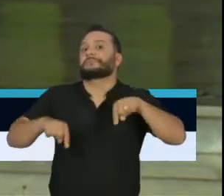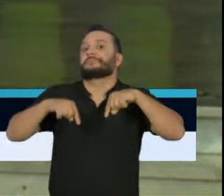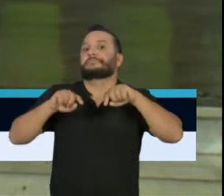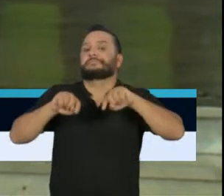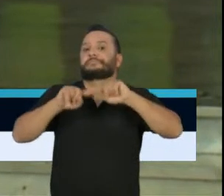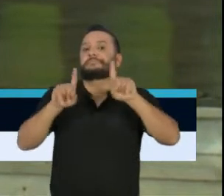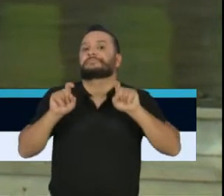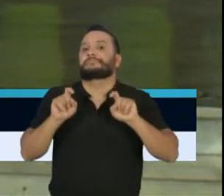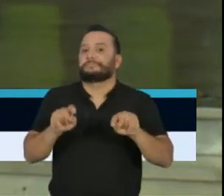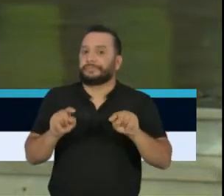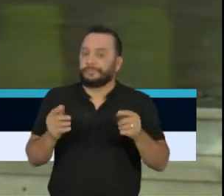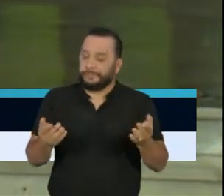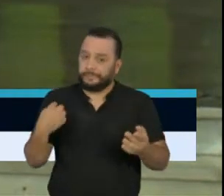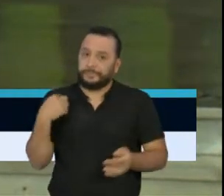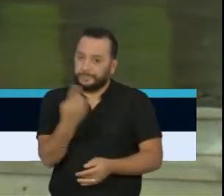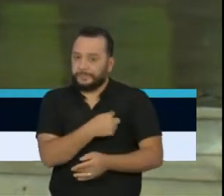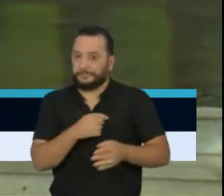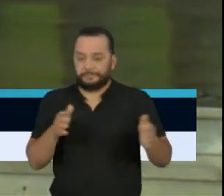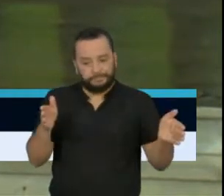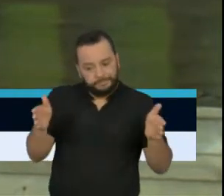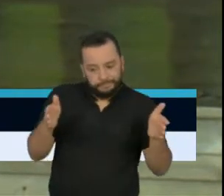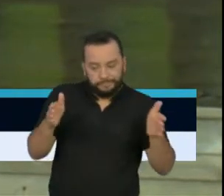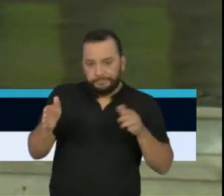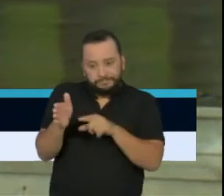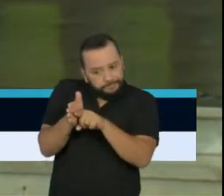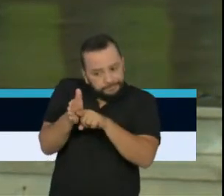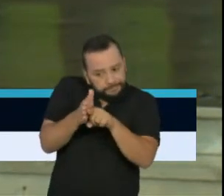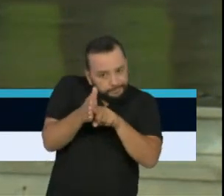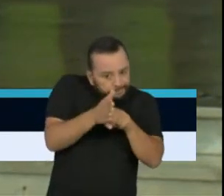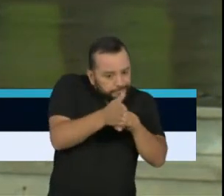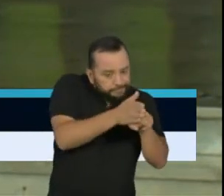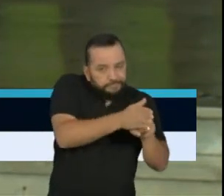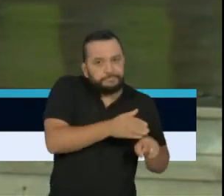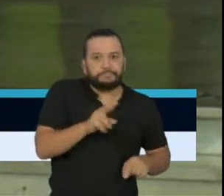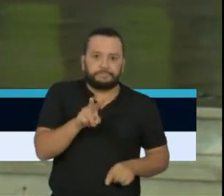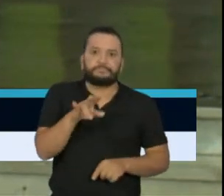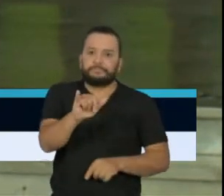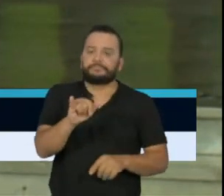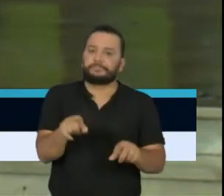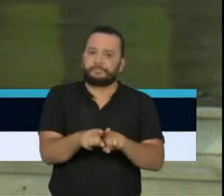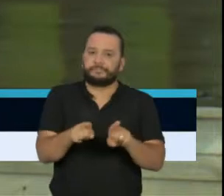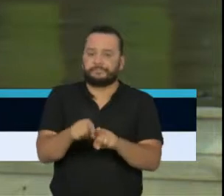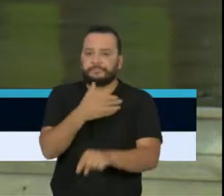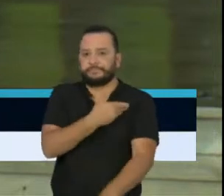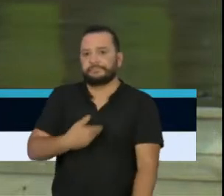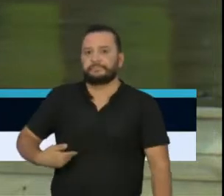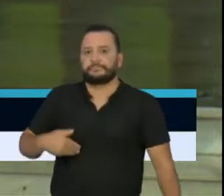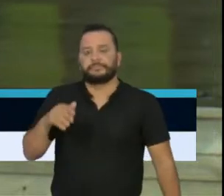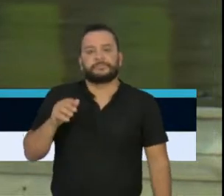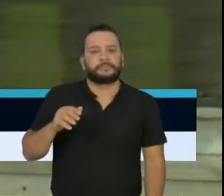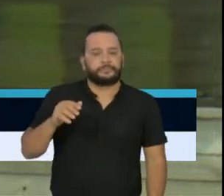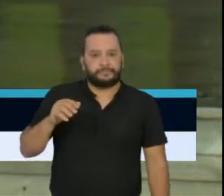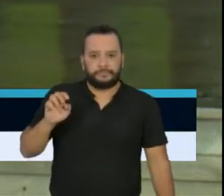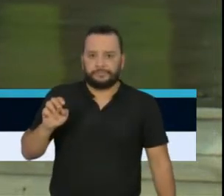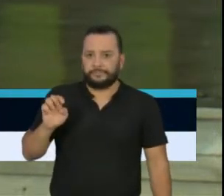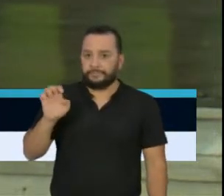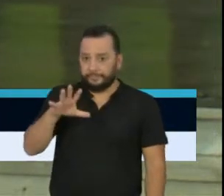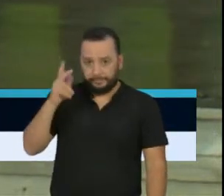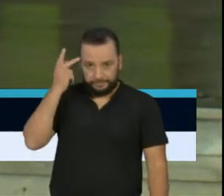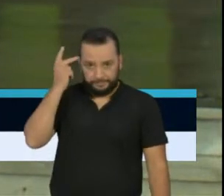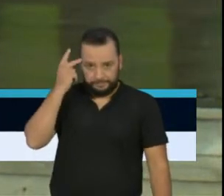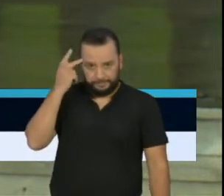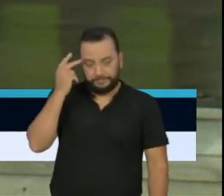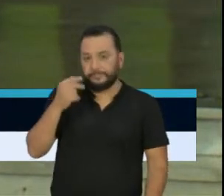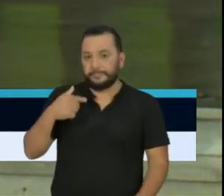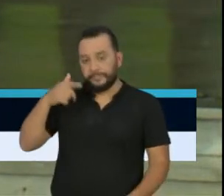novas avaliações vão sendo feitas. O governador foi bem claro, tanto ontem quanto hoje, que as decisões